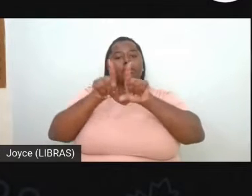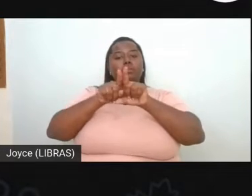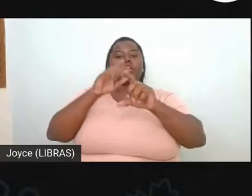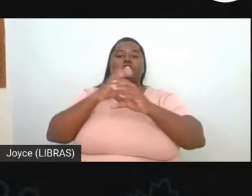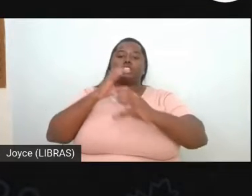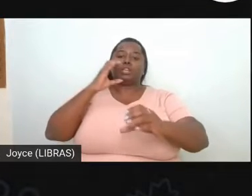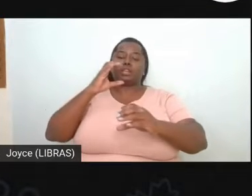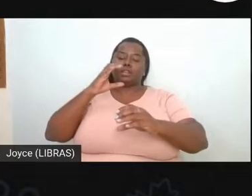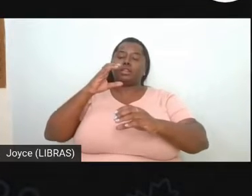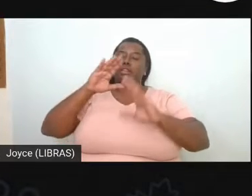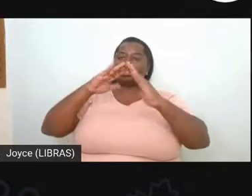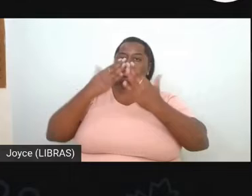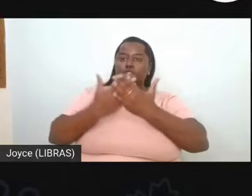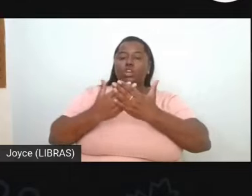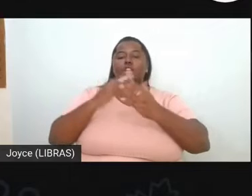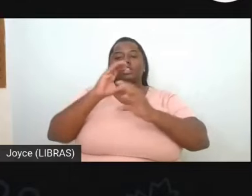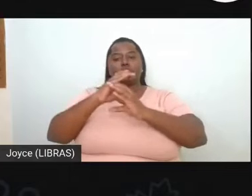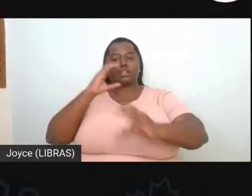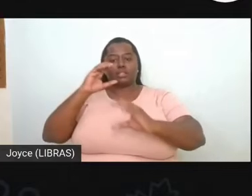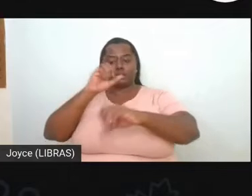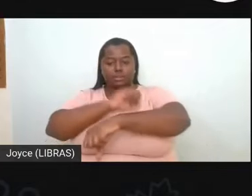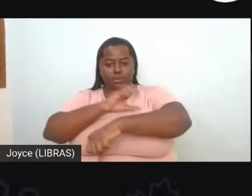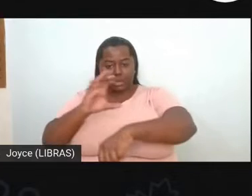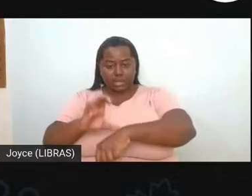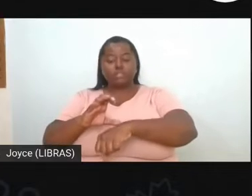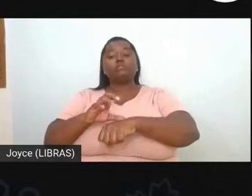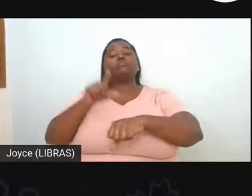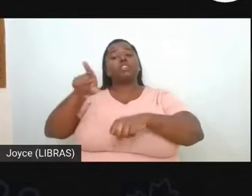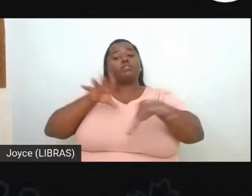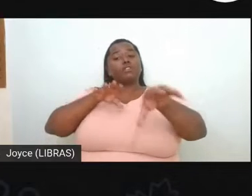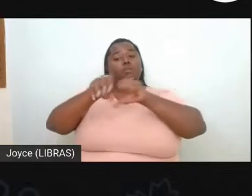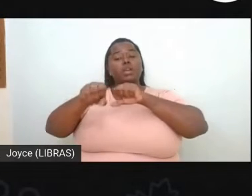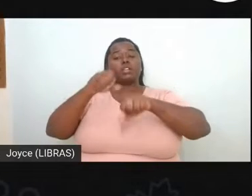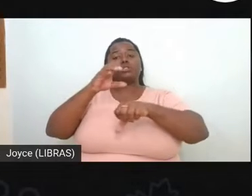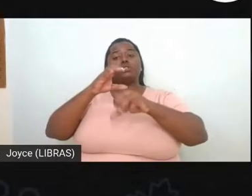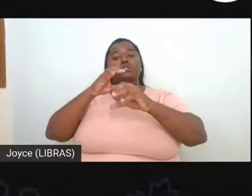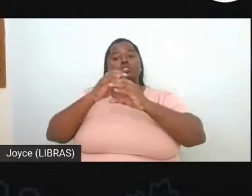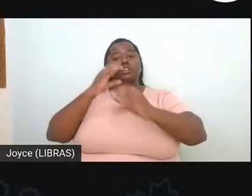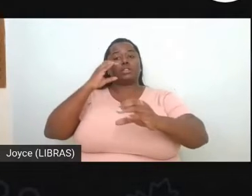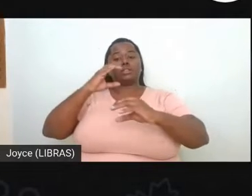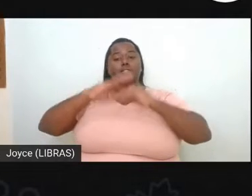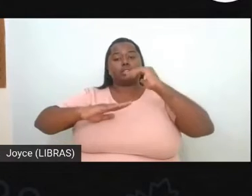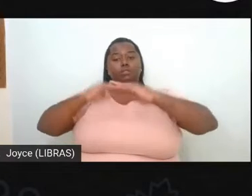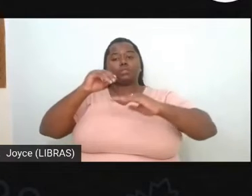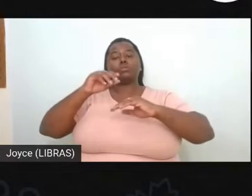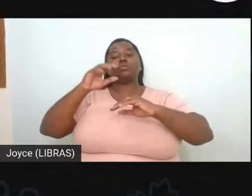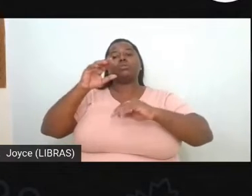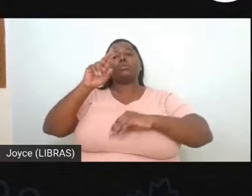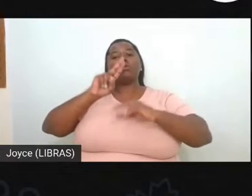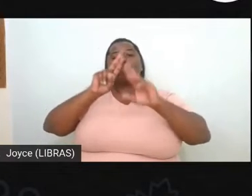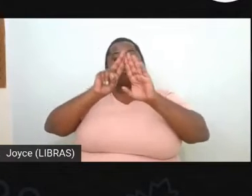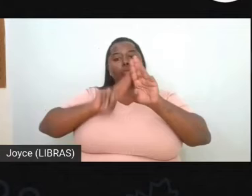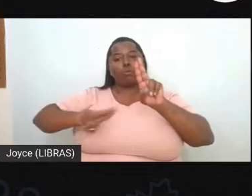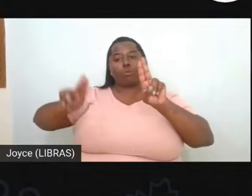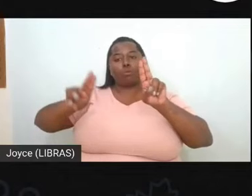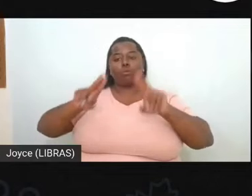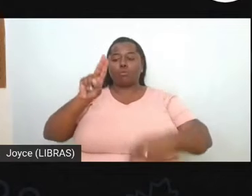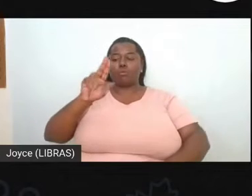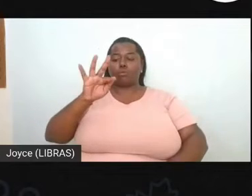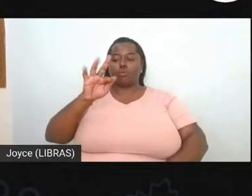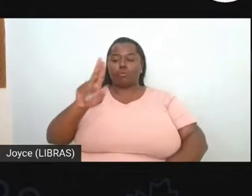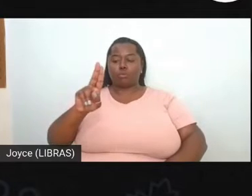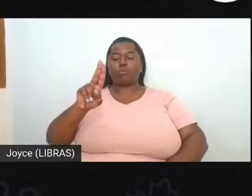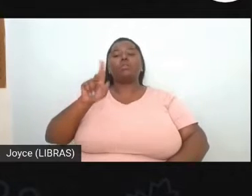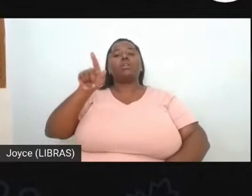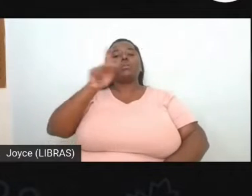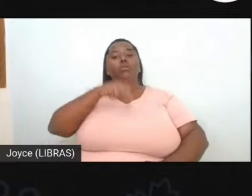Paulo, Escola de Engenharia de São Carlos, e engenheiro civil formado pela Universidade Federal de Uberlândia, UFO. Foi professor no curso de